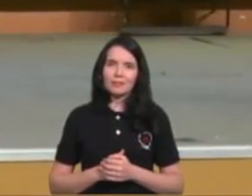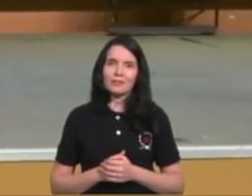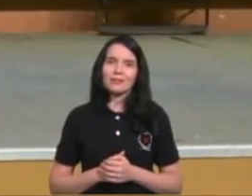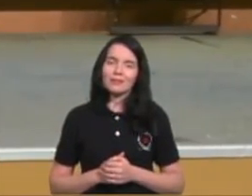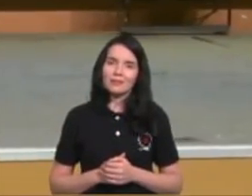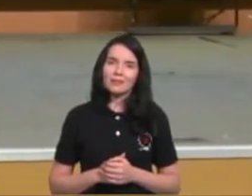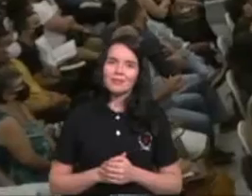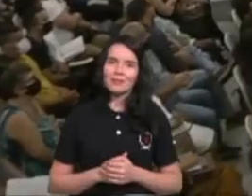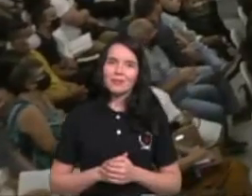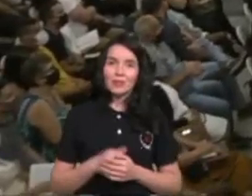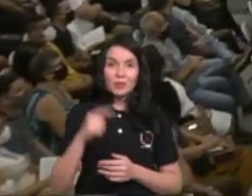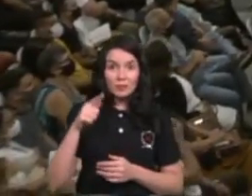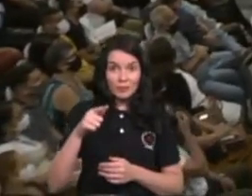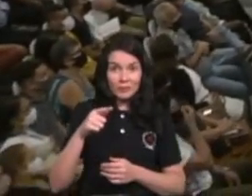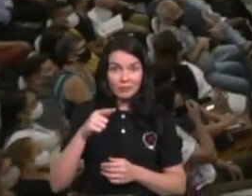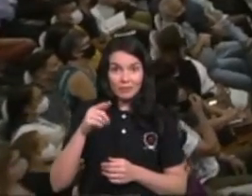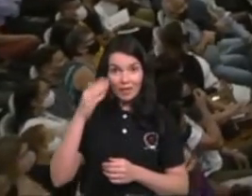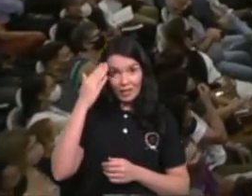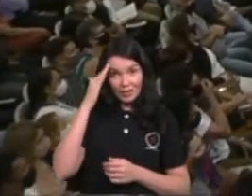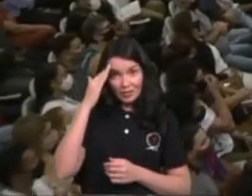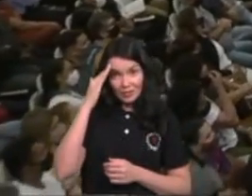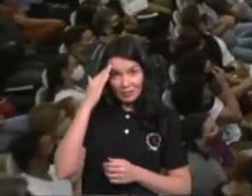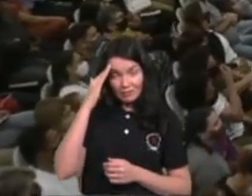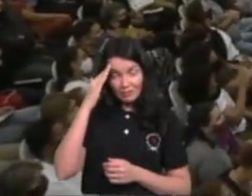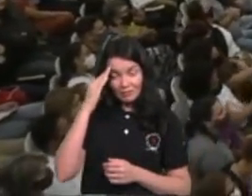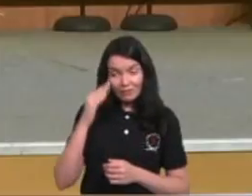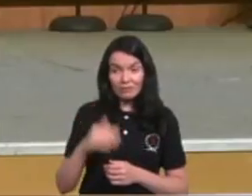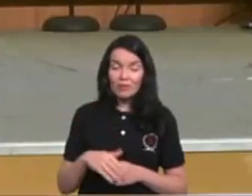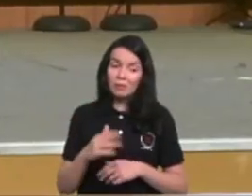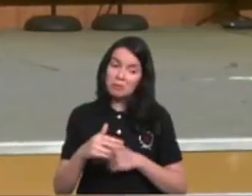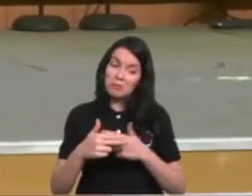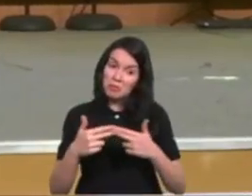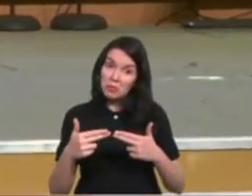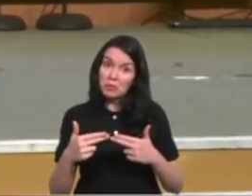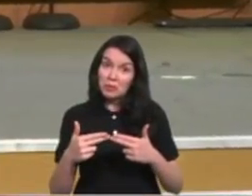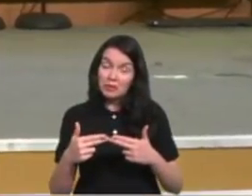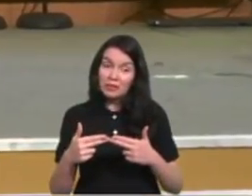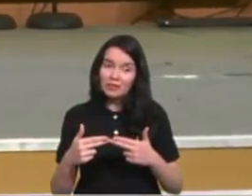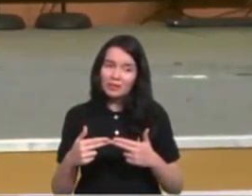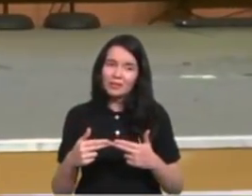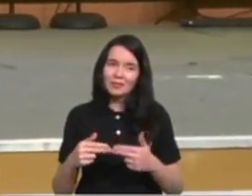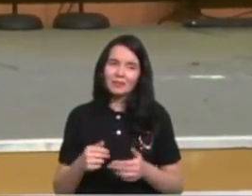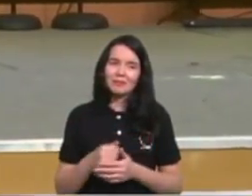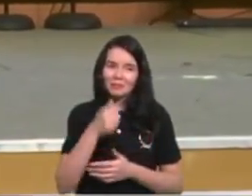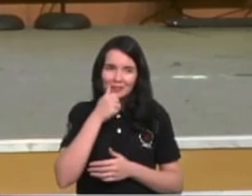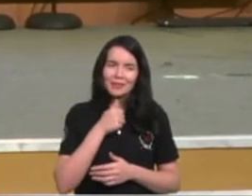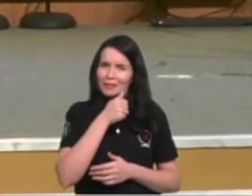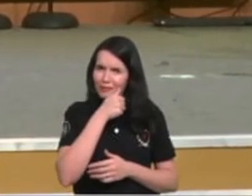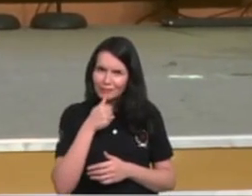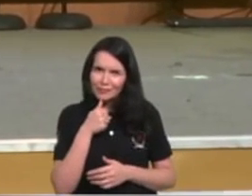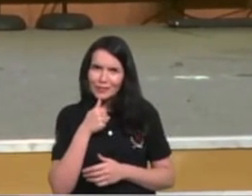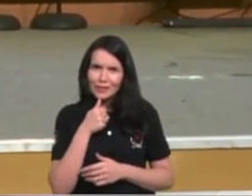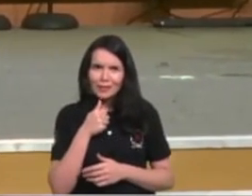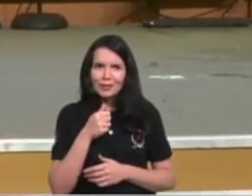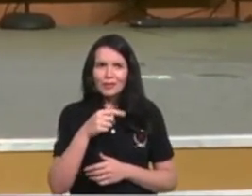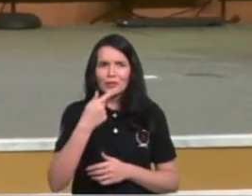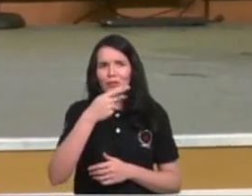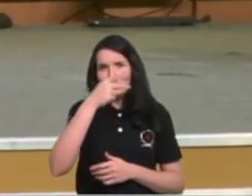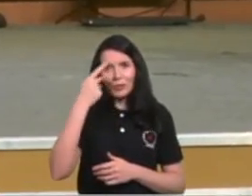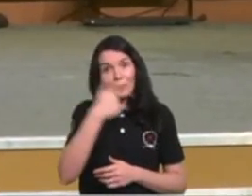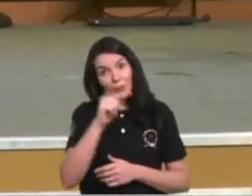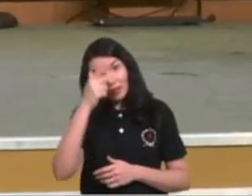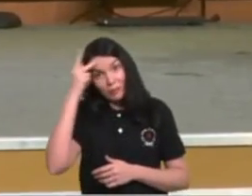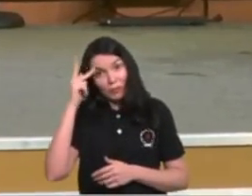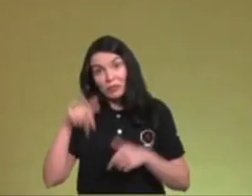se você não é o que você pensa assim você alguma coisa que tá aqui pagando o pato de outro que fez o que você não sabe o que